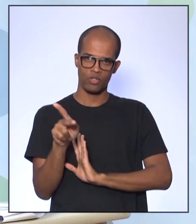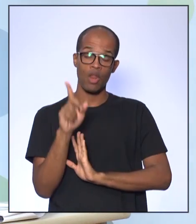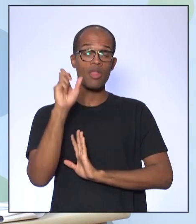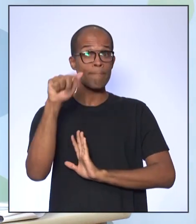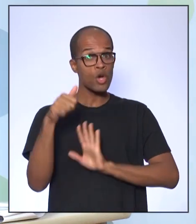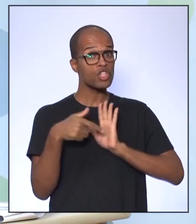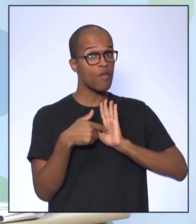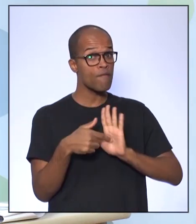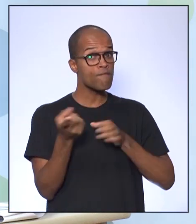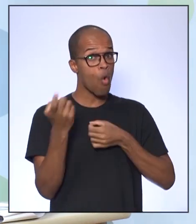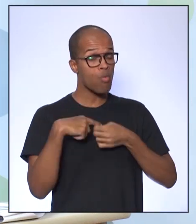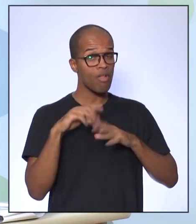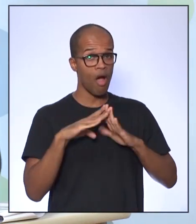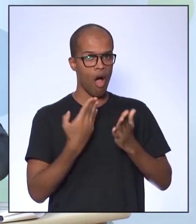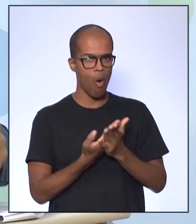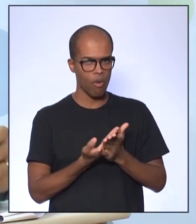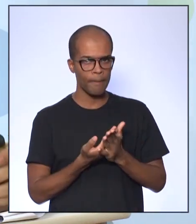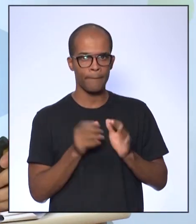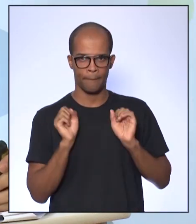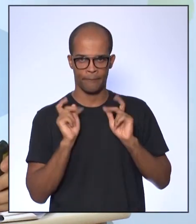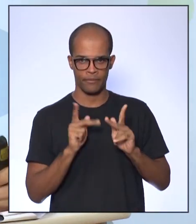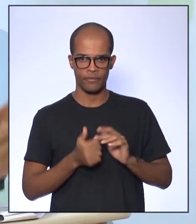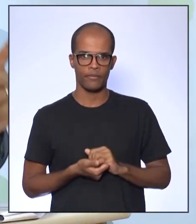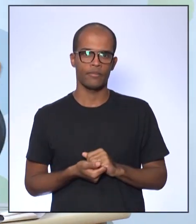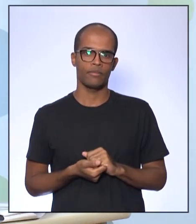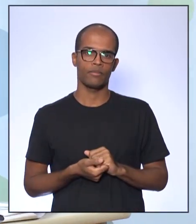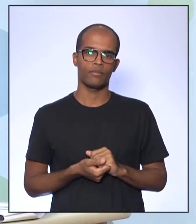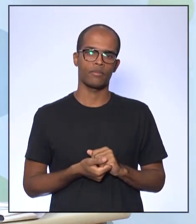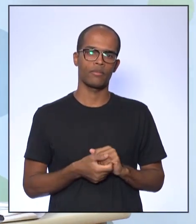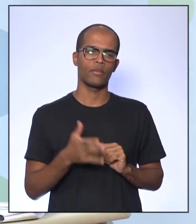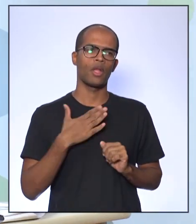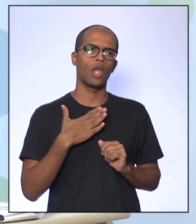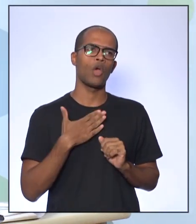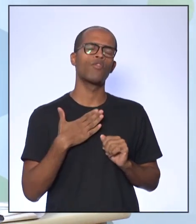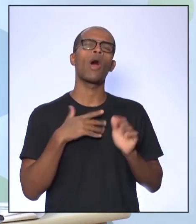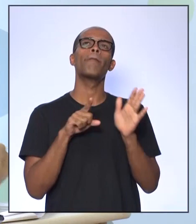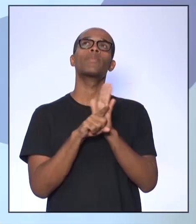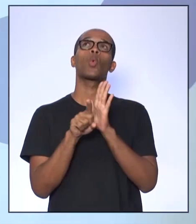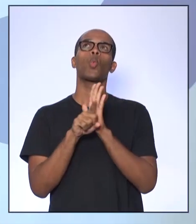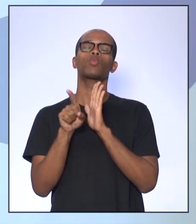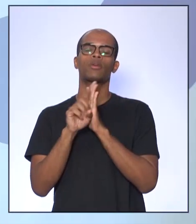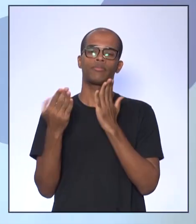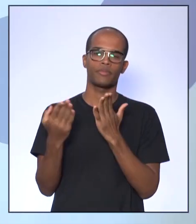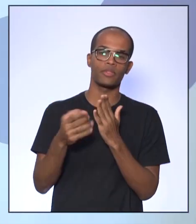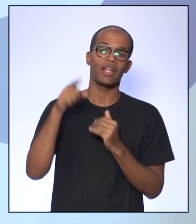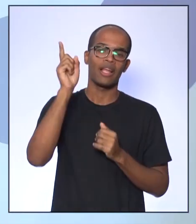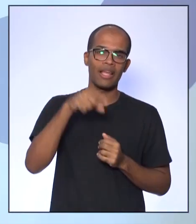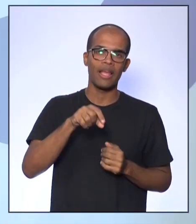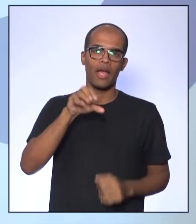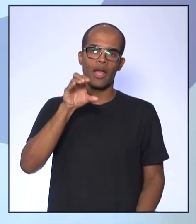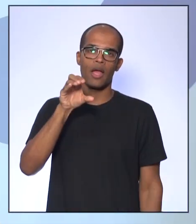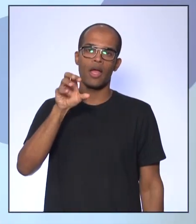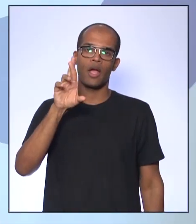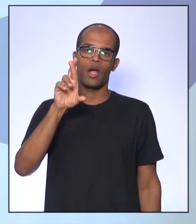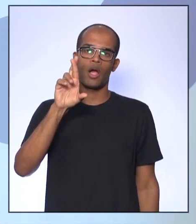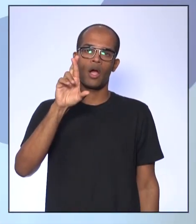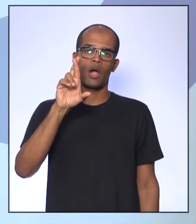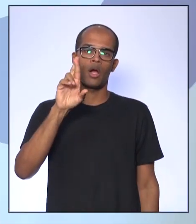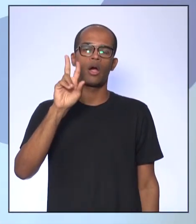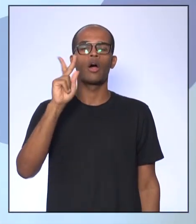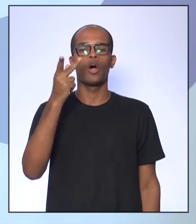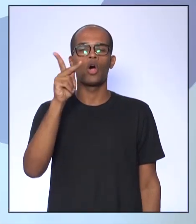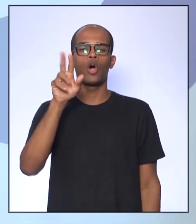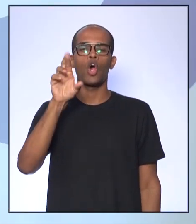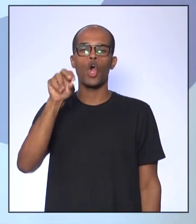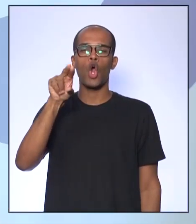as aulas retornarem, né? Eu fiquei com a perguntinha do começo da aula, né? Sim, que era do Cronos, né? O que o Cronos tem a ver